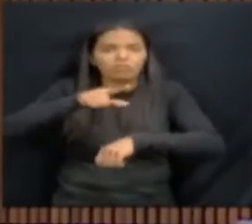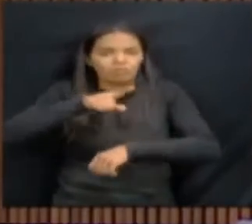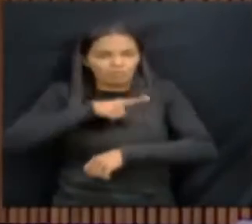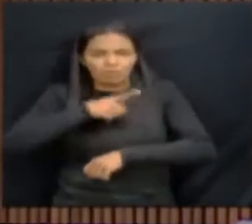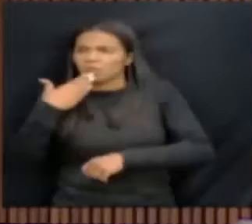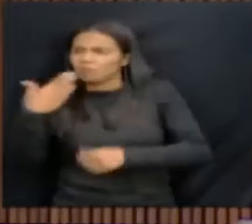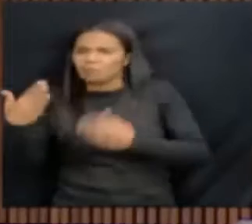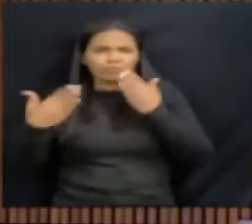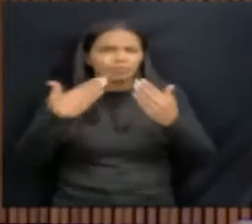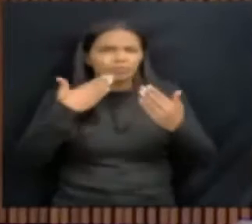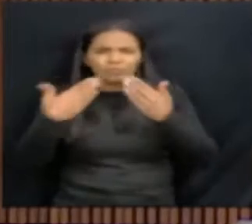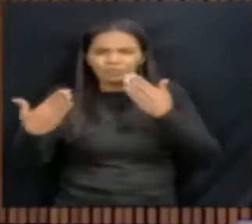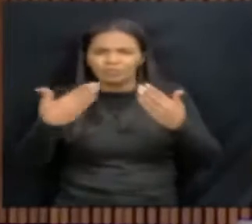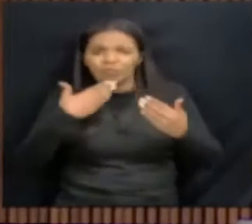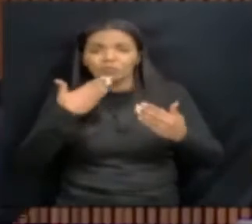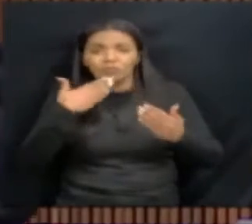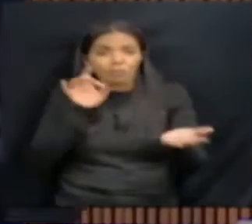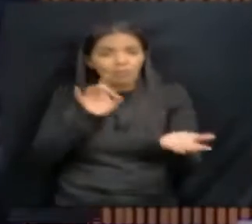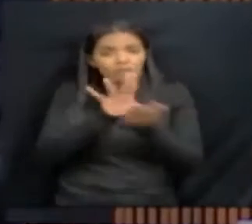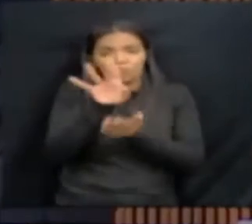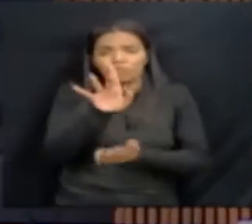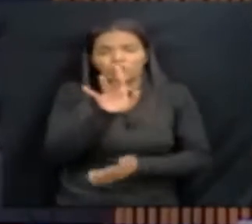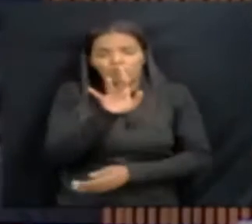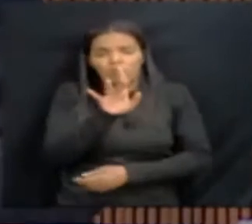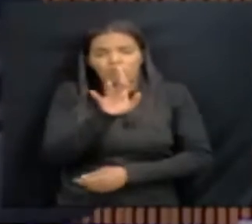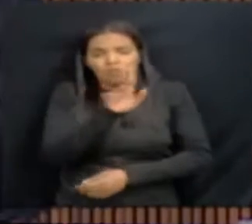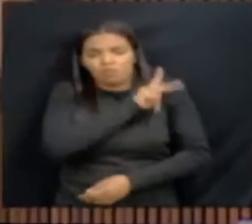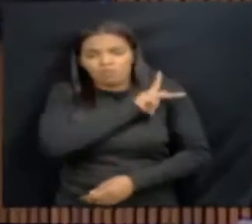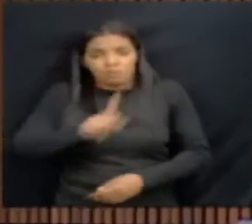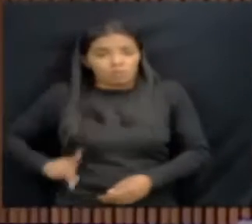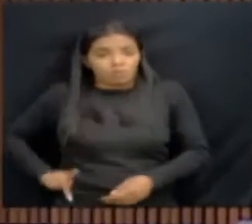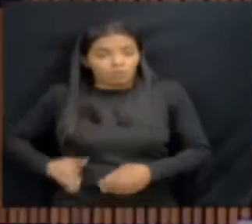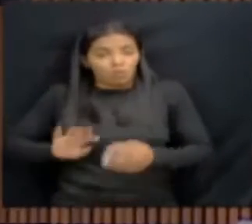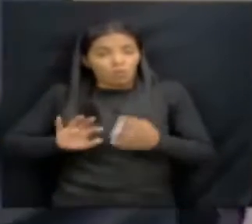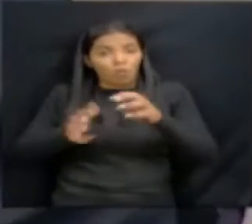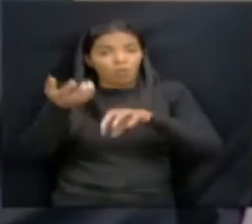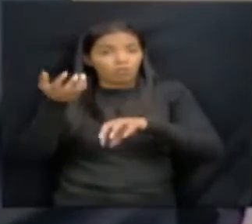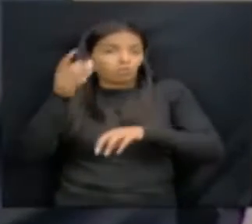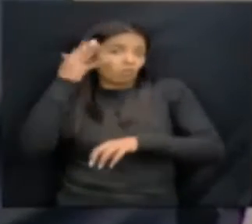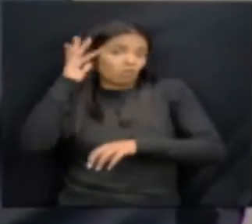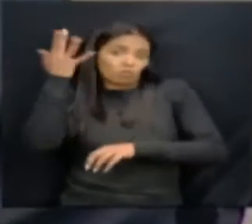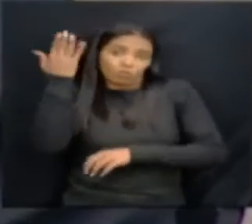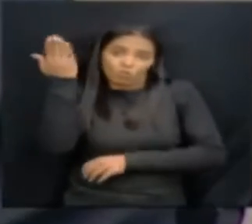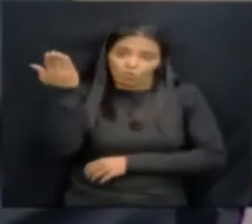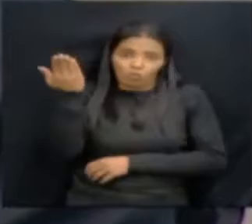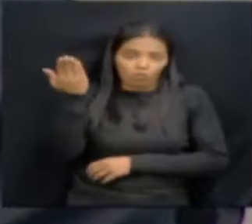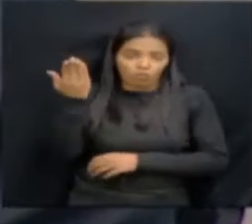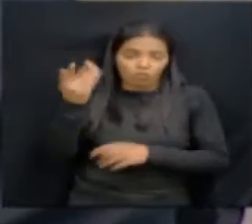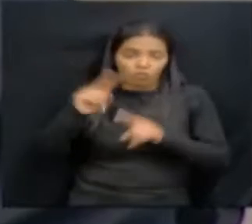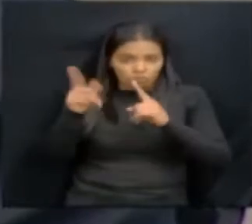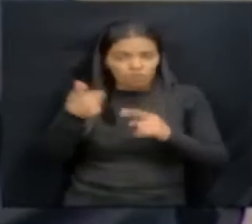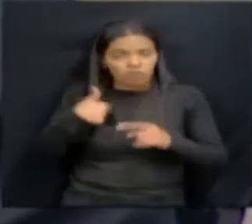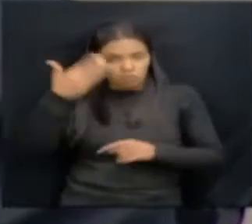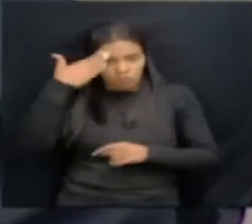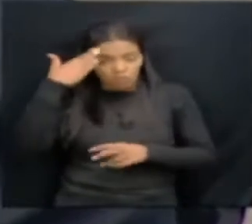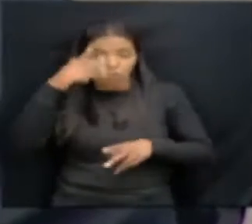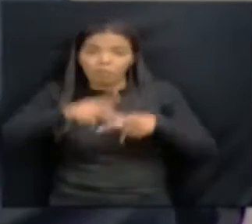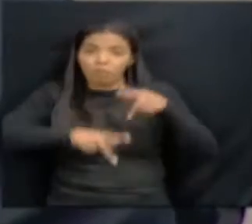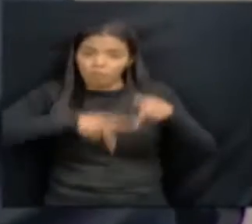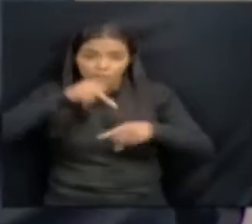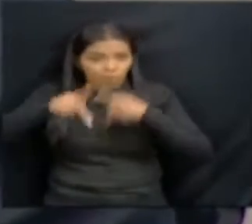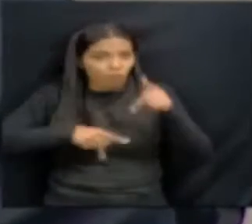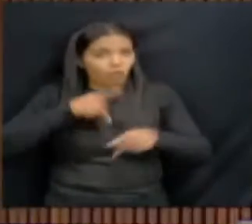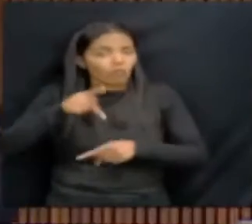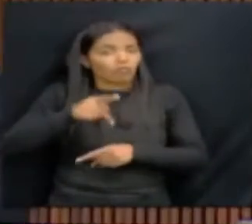ou vários de impeachment, que o Congresso resolva, porque eu sei que a população no momento certo vai